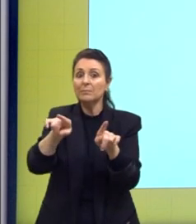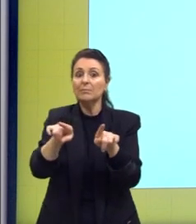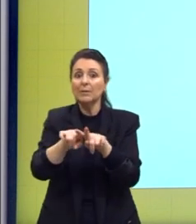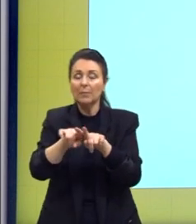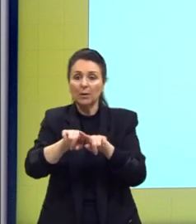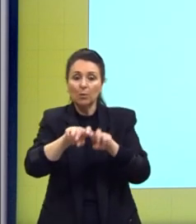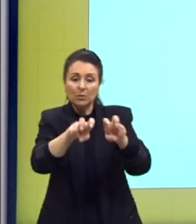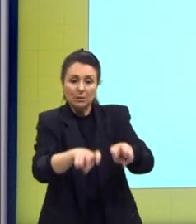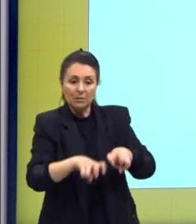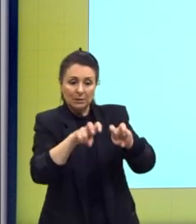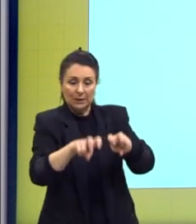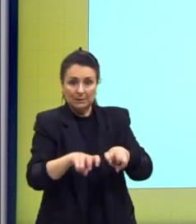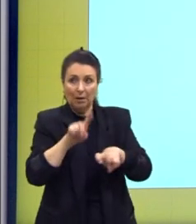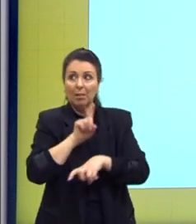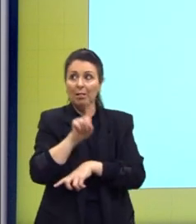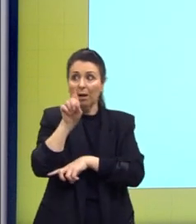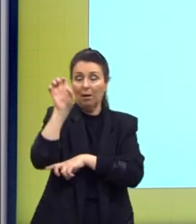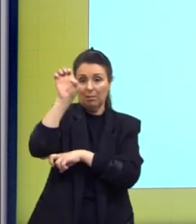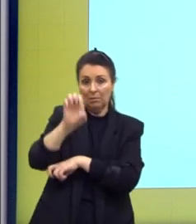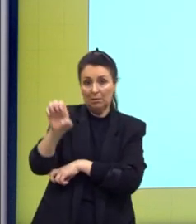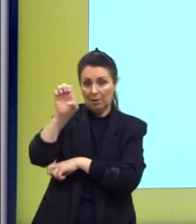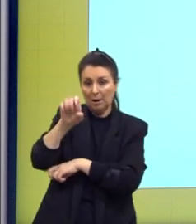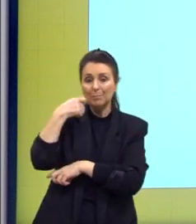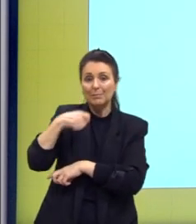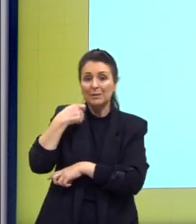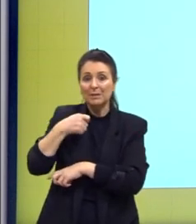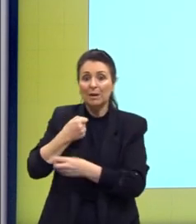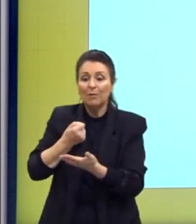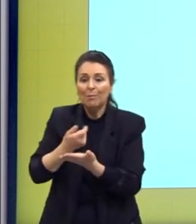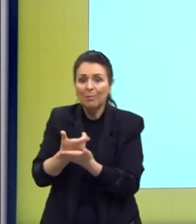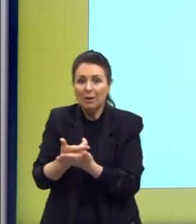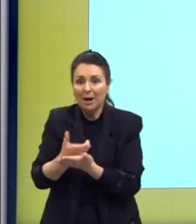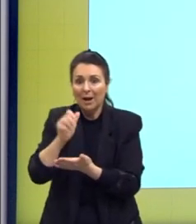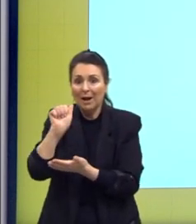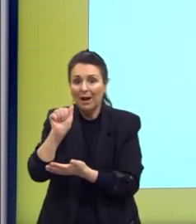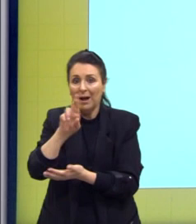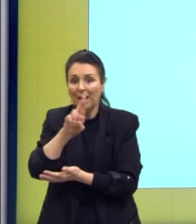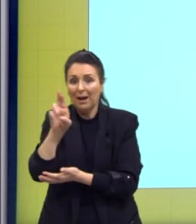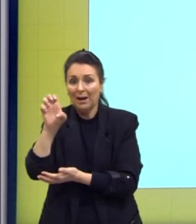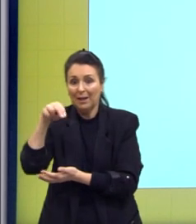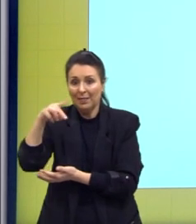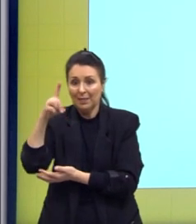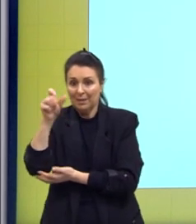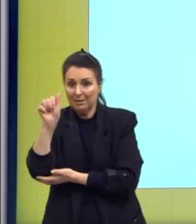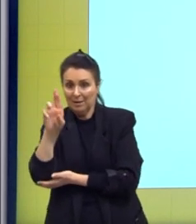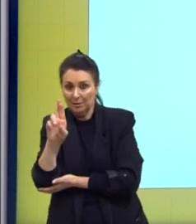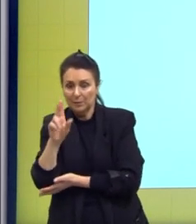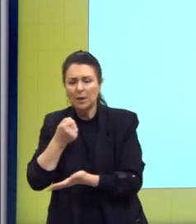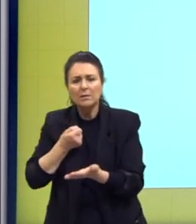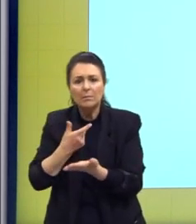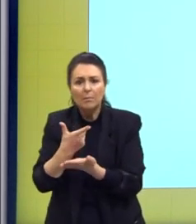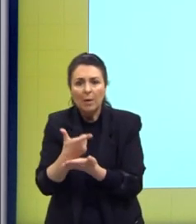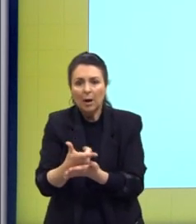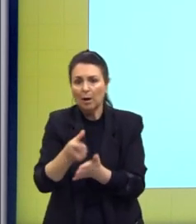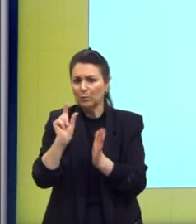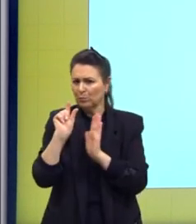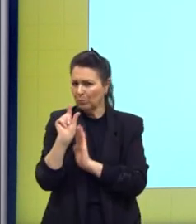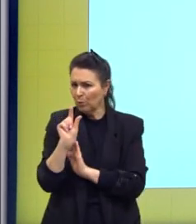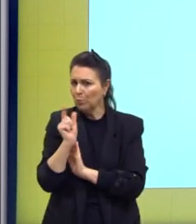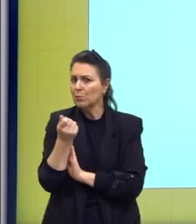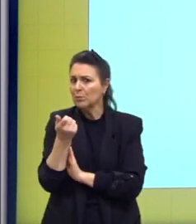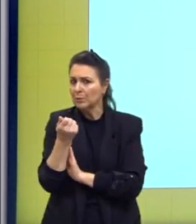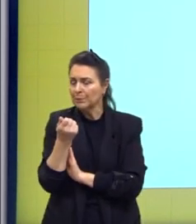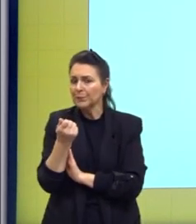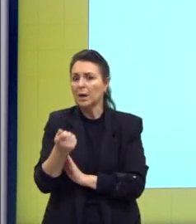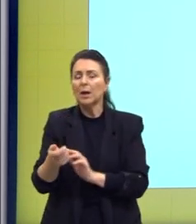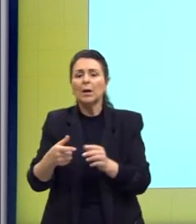na Europa eles precisavam arrendar os campos na Idade Média eles pagavam uma taxa né então a tive aqui minha